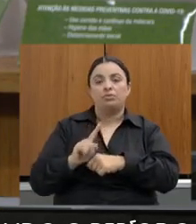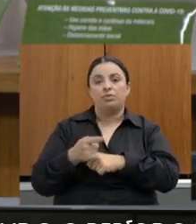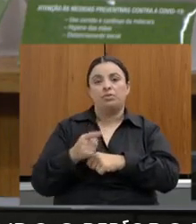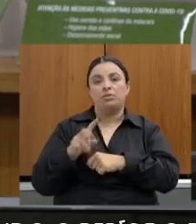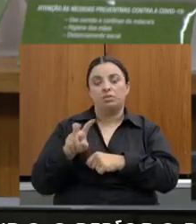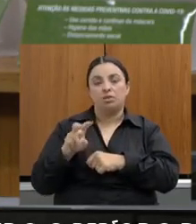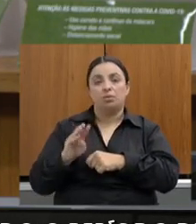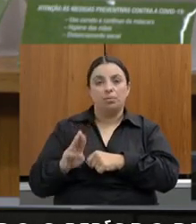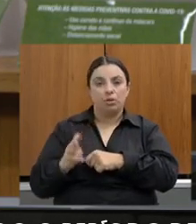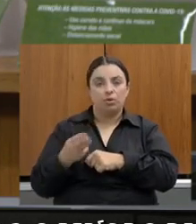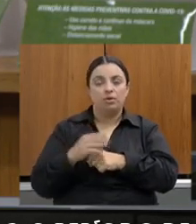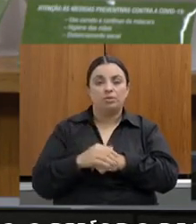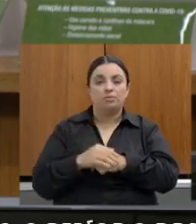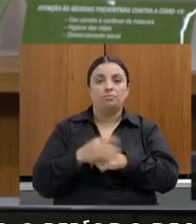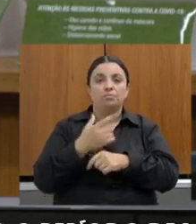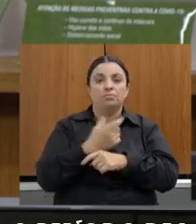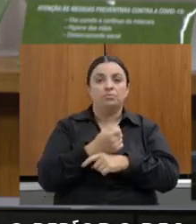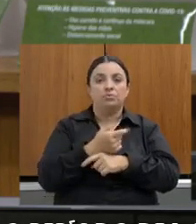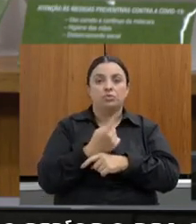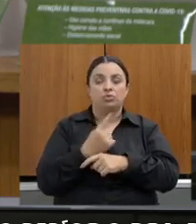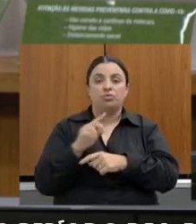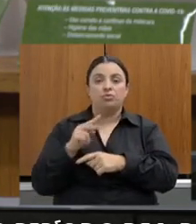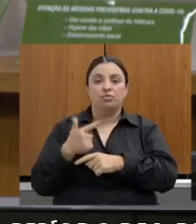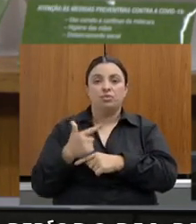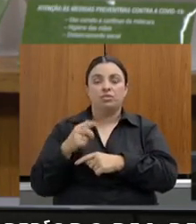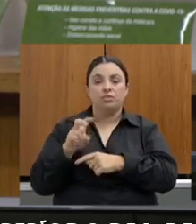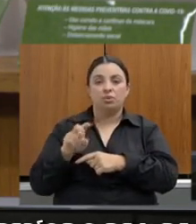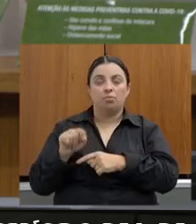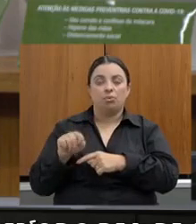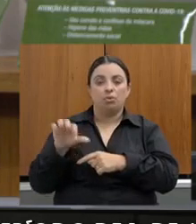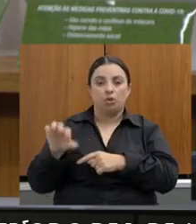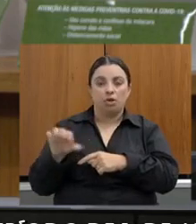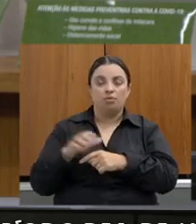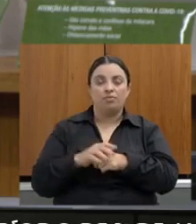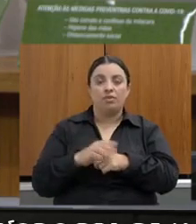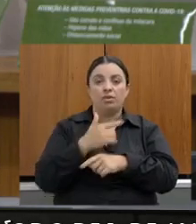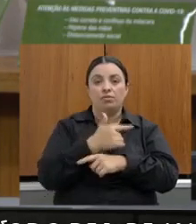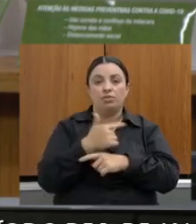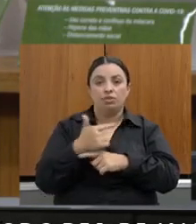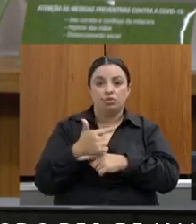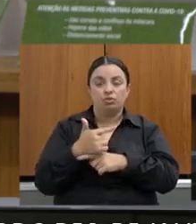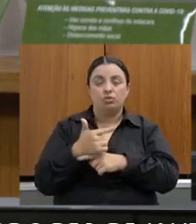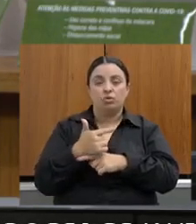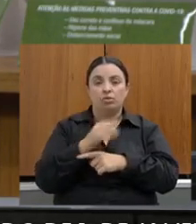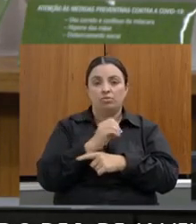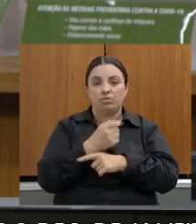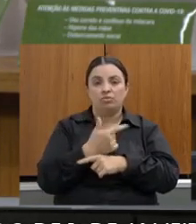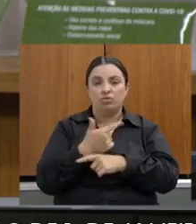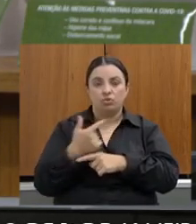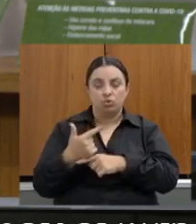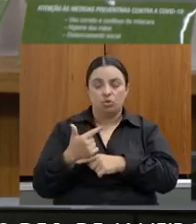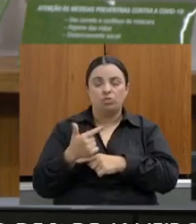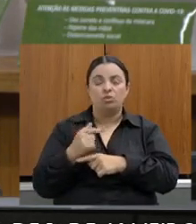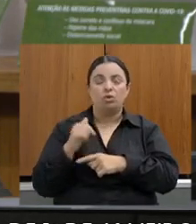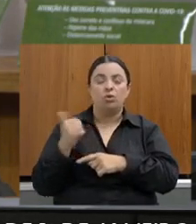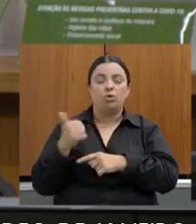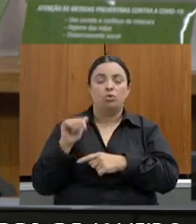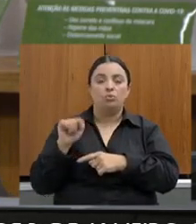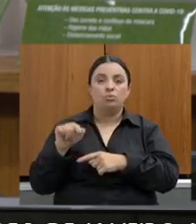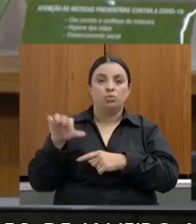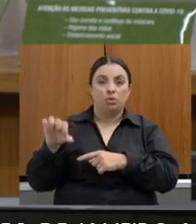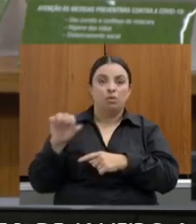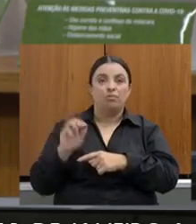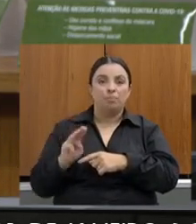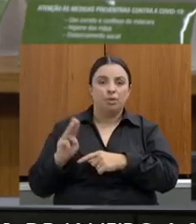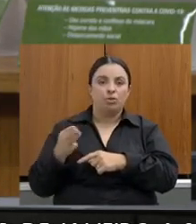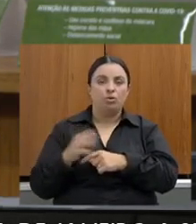2021 25.9 e2022 até esse momento 11.9 milhões eu soube que o